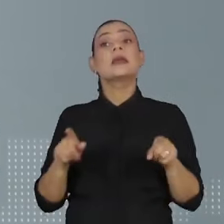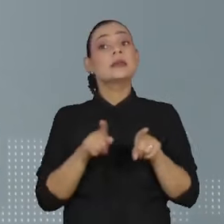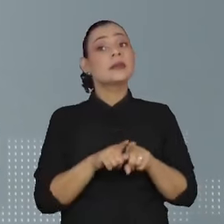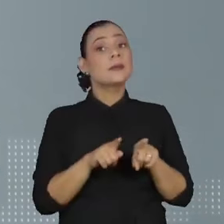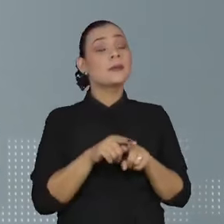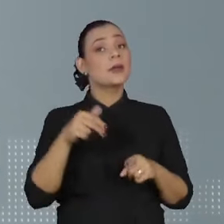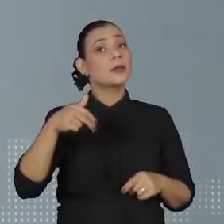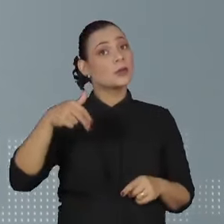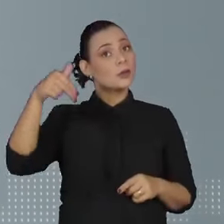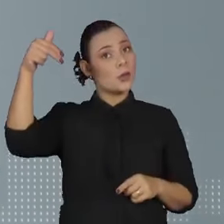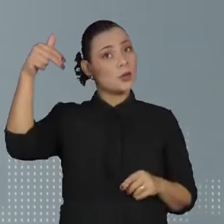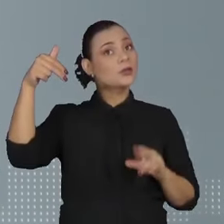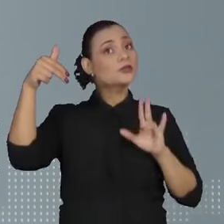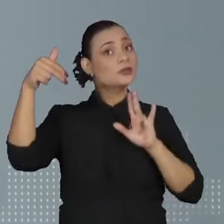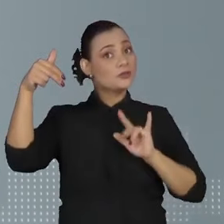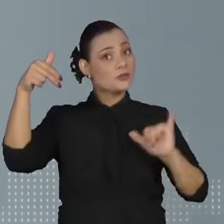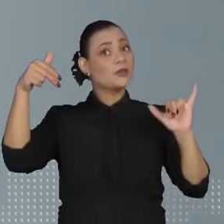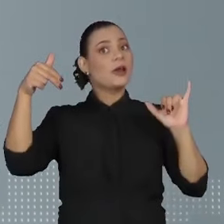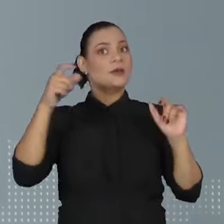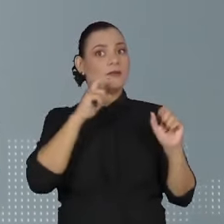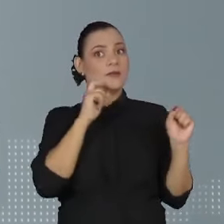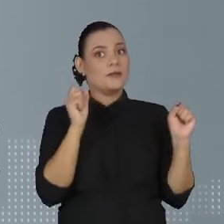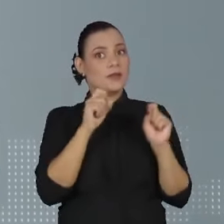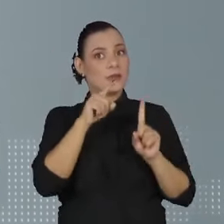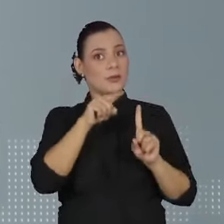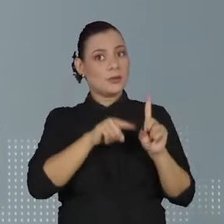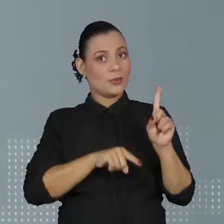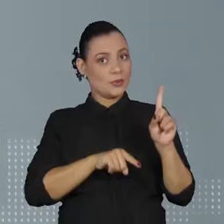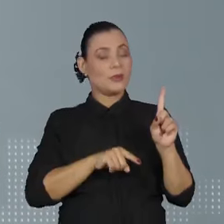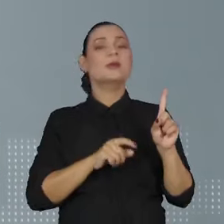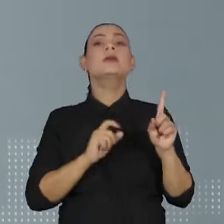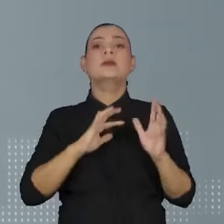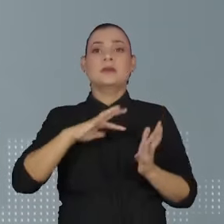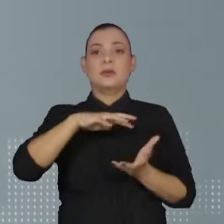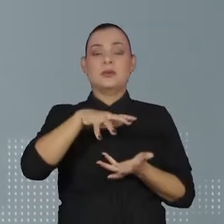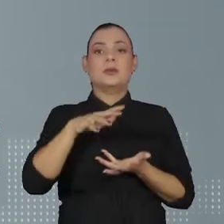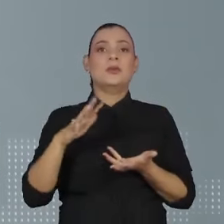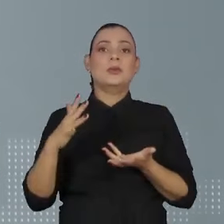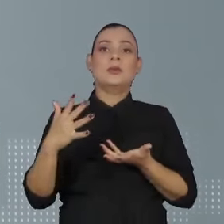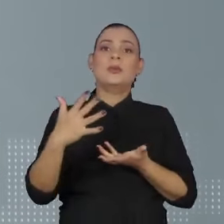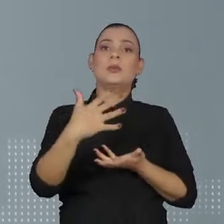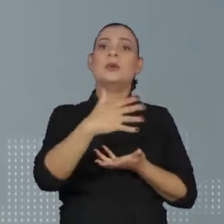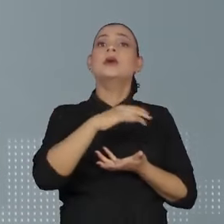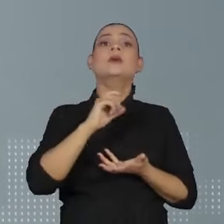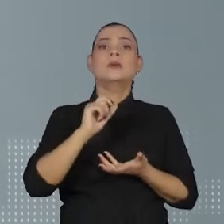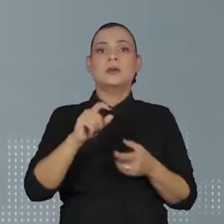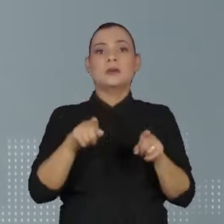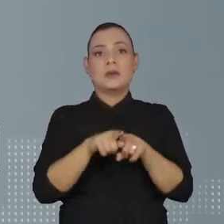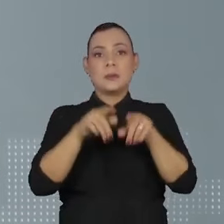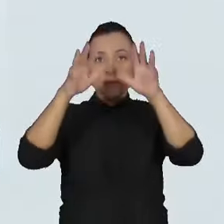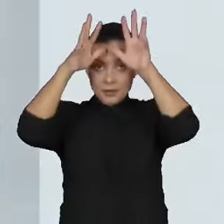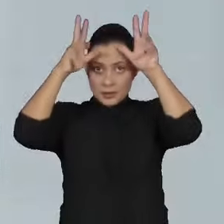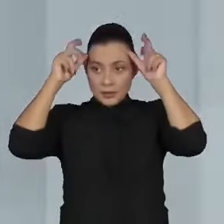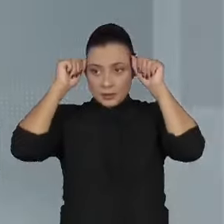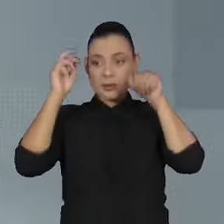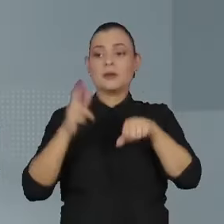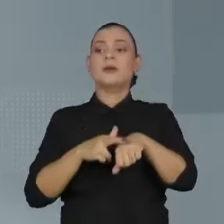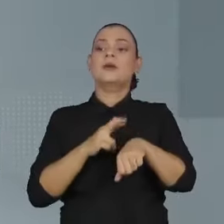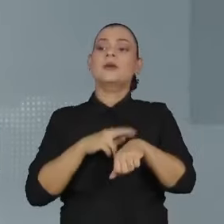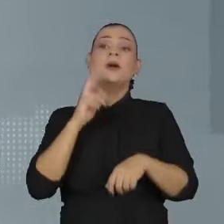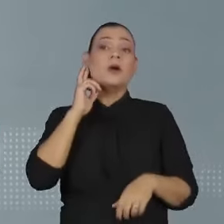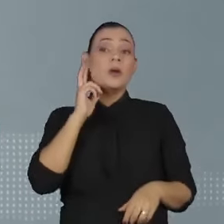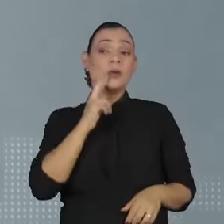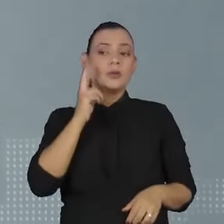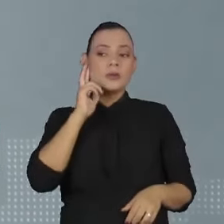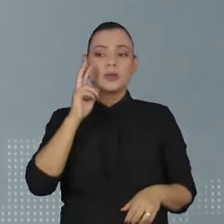norte este fenômeno se chama friagem e vai atingir o Acre Rondônia e sul do Amazonas as cidades